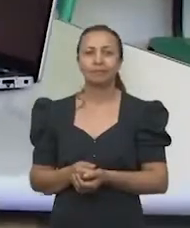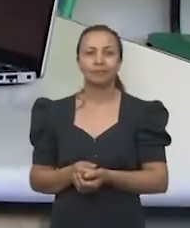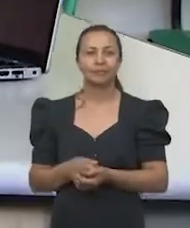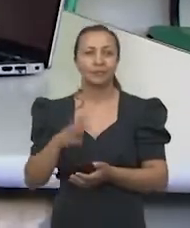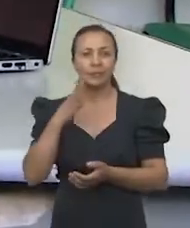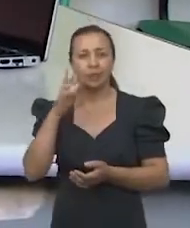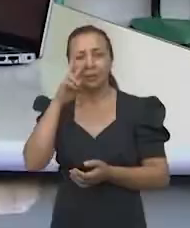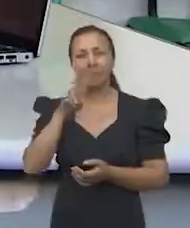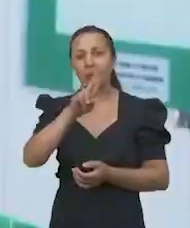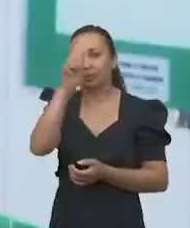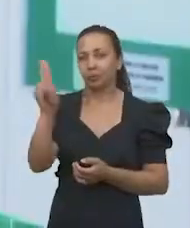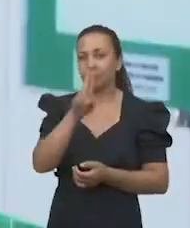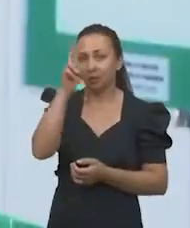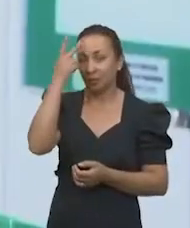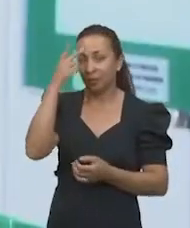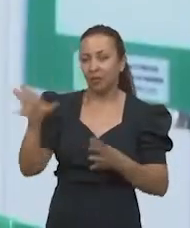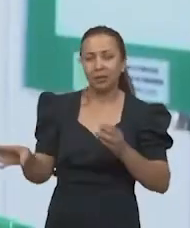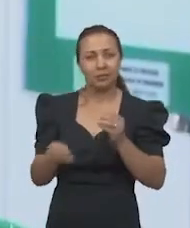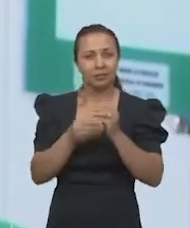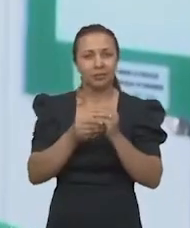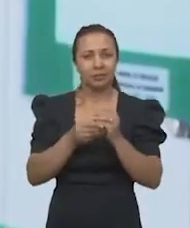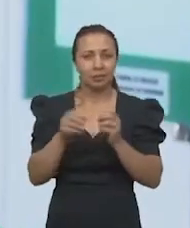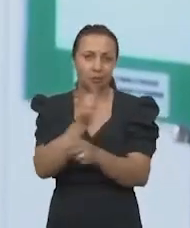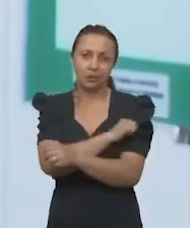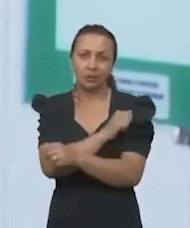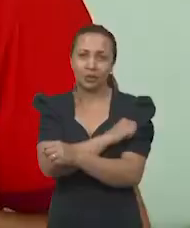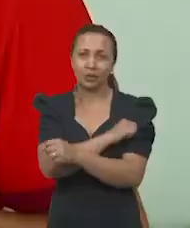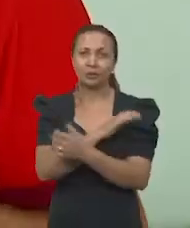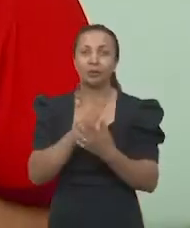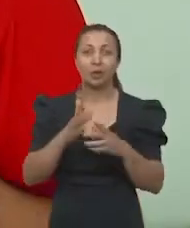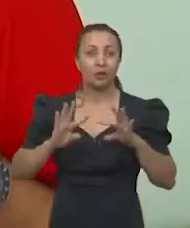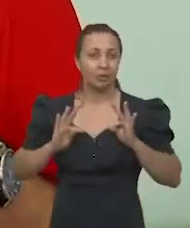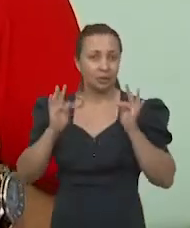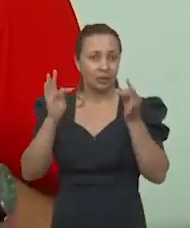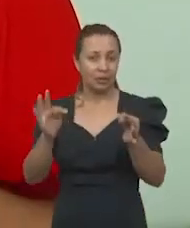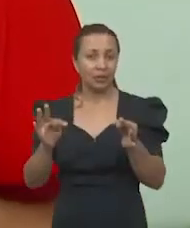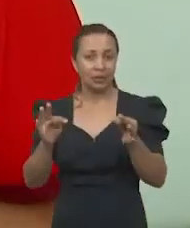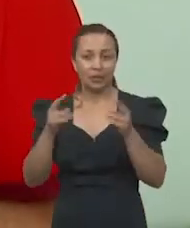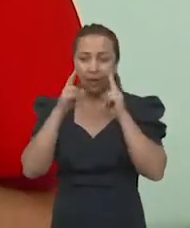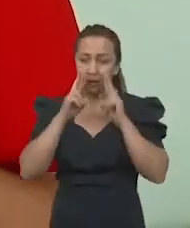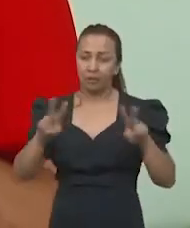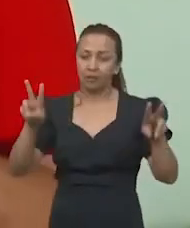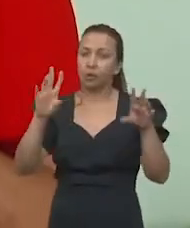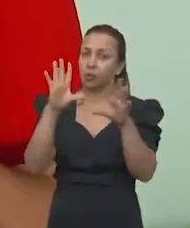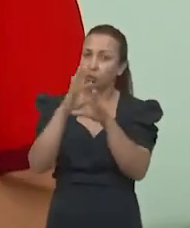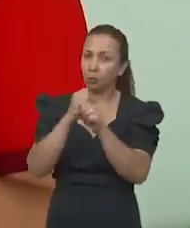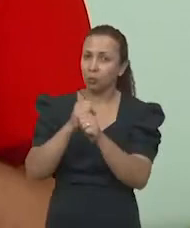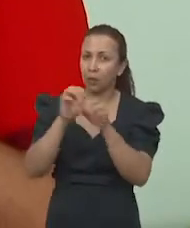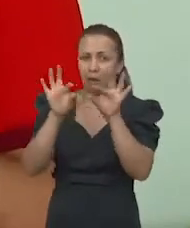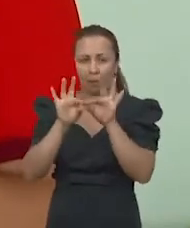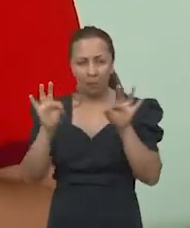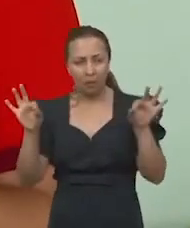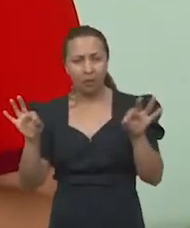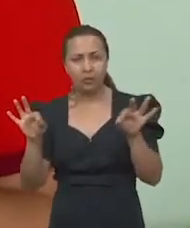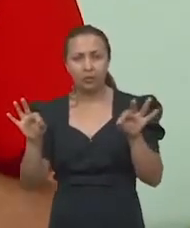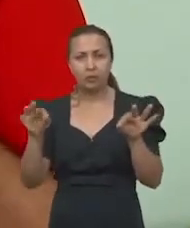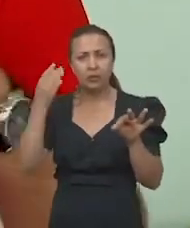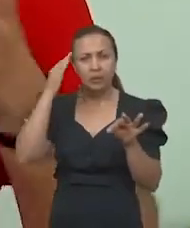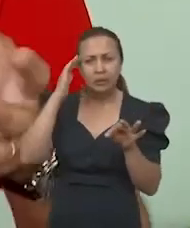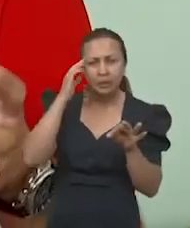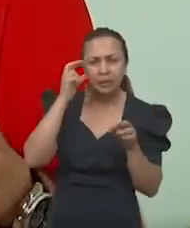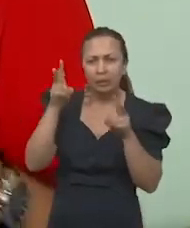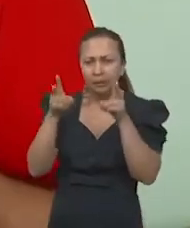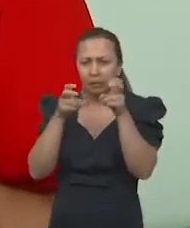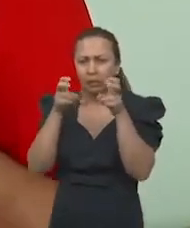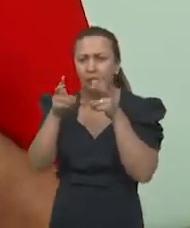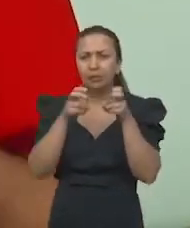As técnicas que nós estamos utilizando para inserir os alunos foi uma técnica que visa calcular, medir e